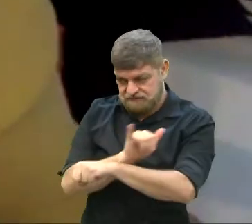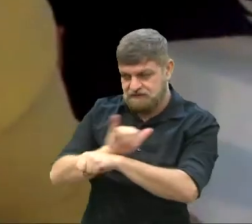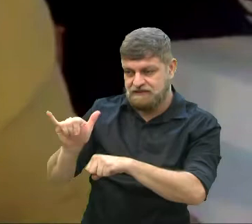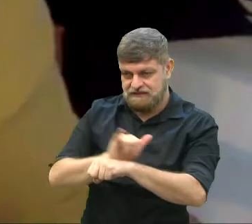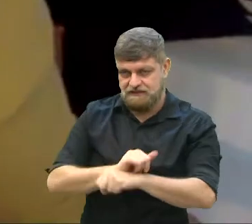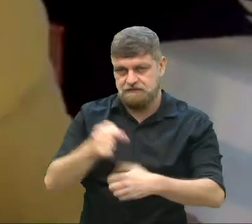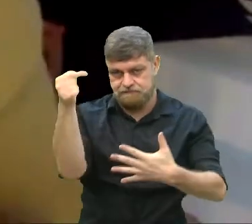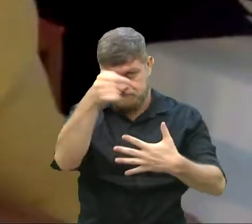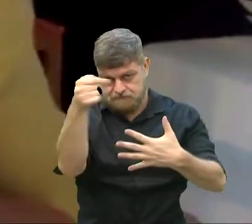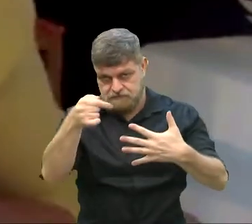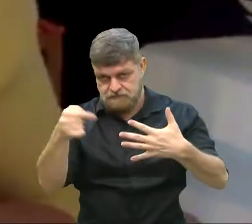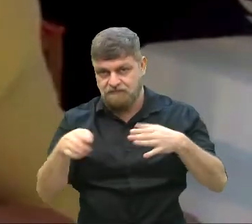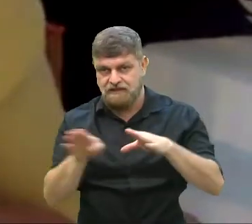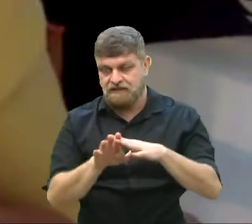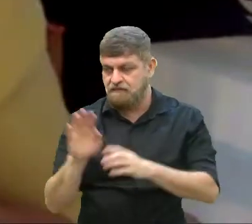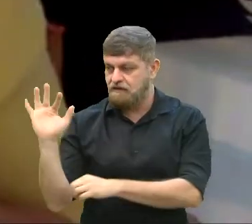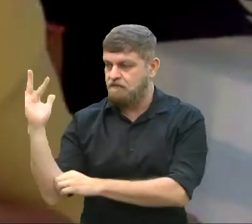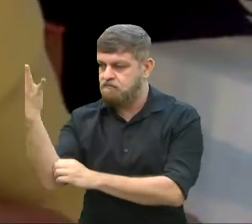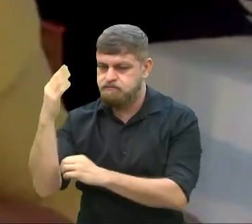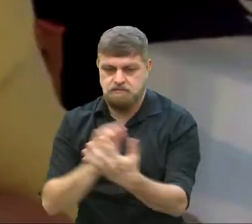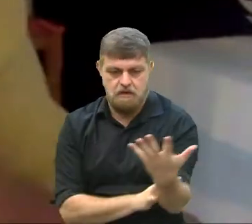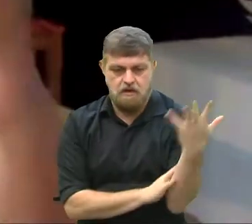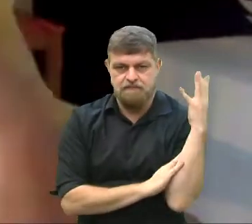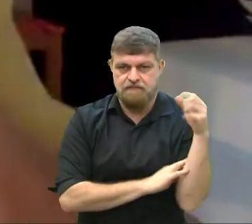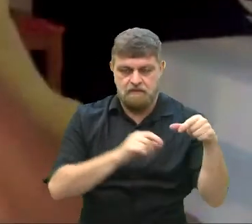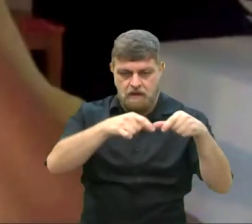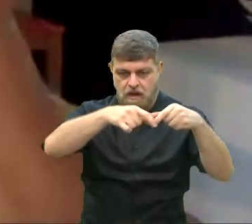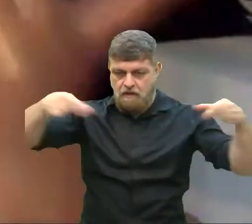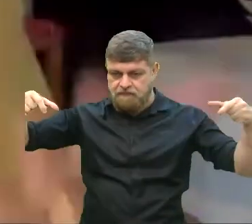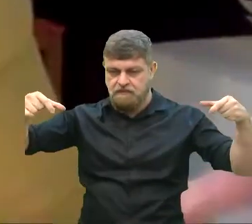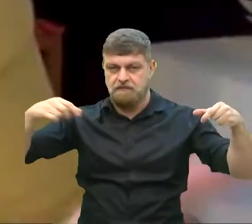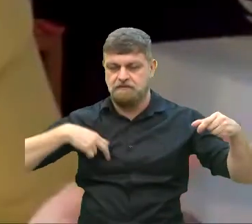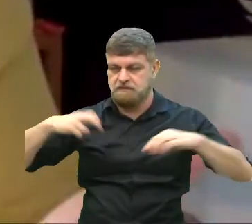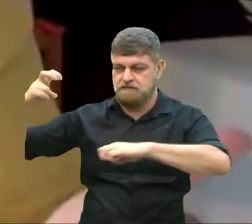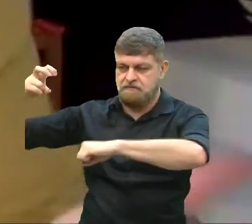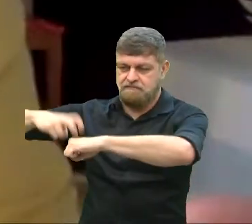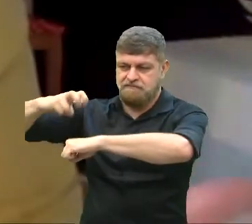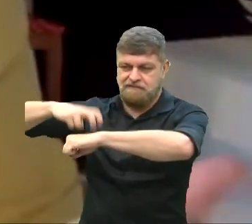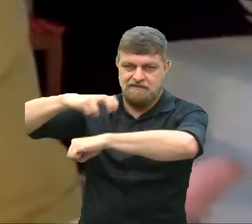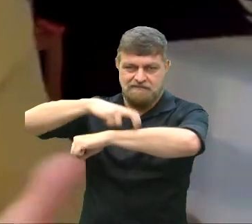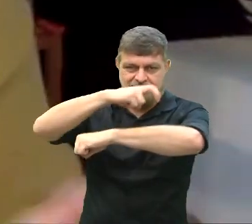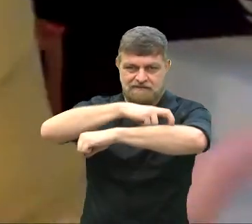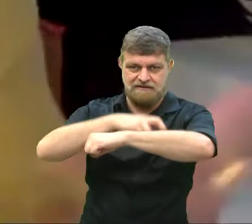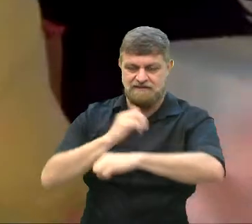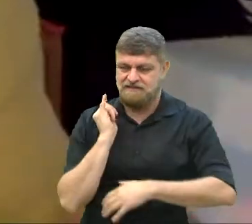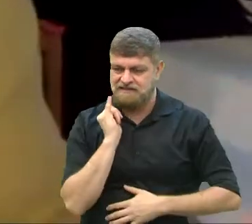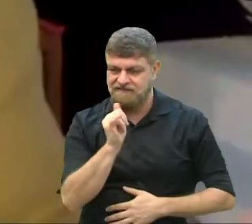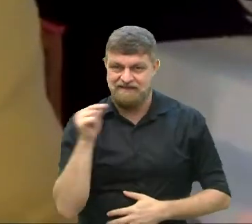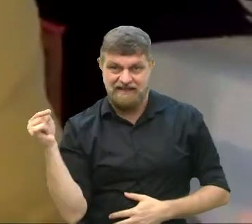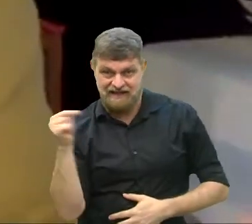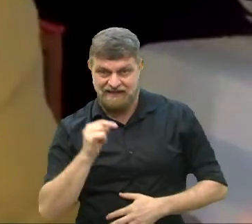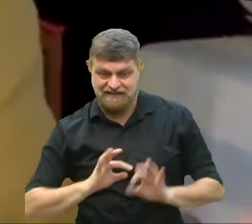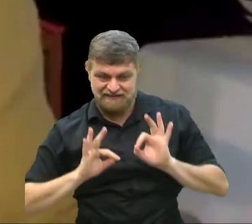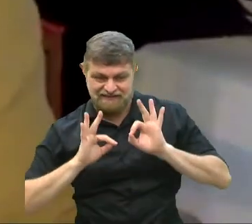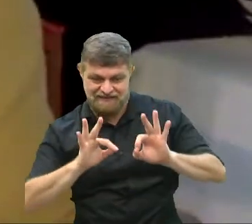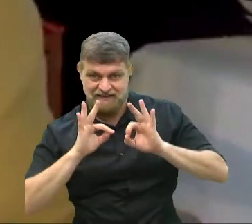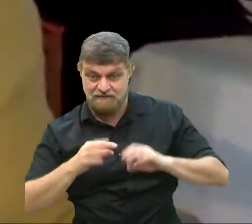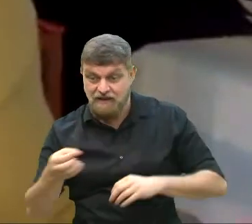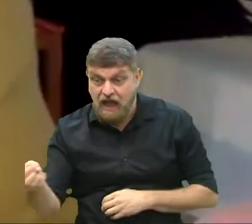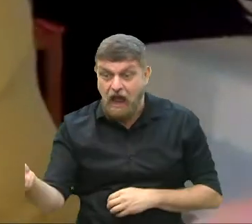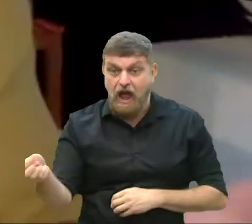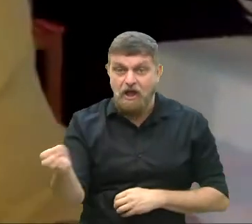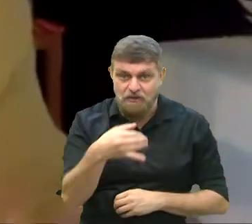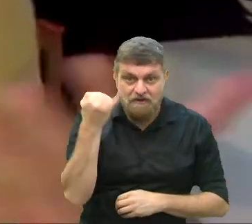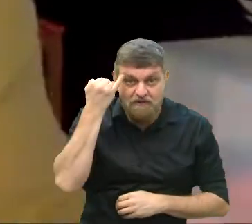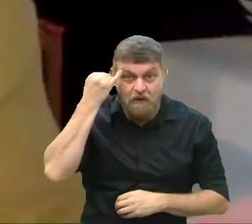mecanismos também de travessia instalados na rodovia. A gente costuma mencionar o viaduto, que é o mais inovador,